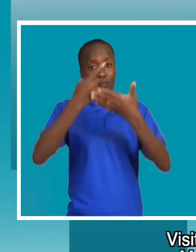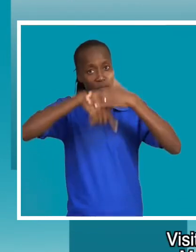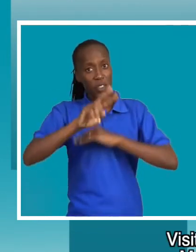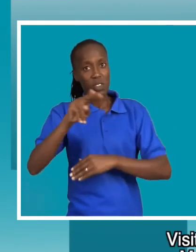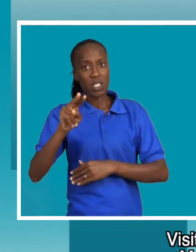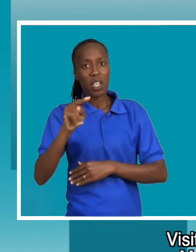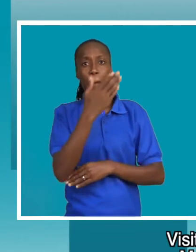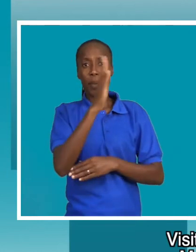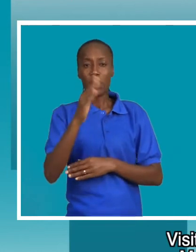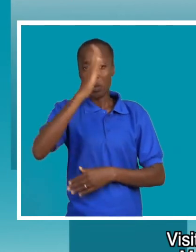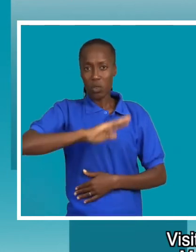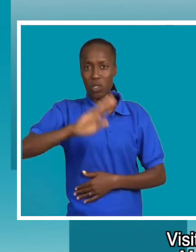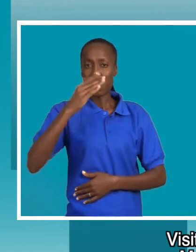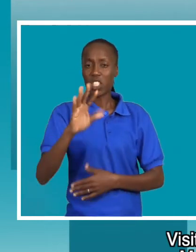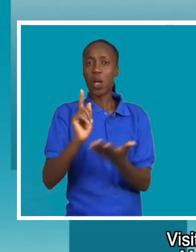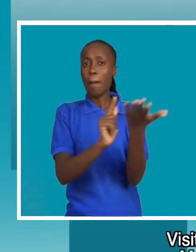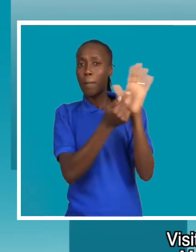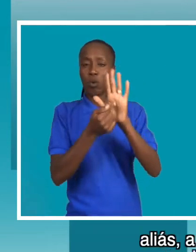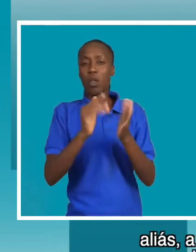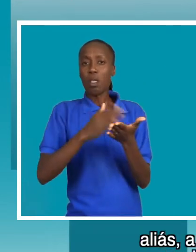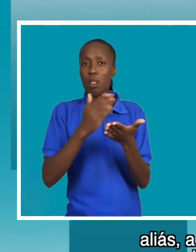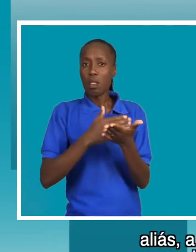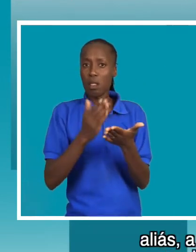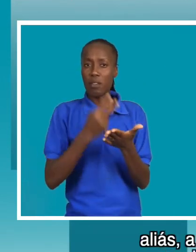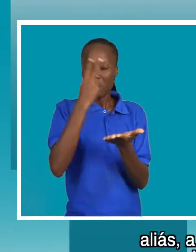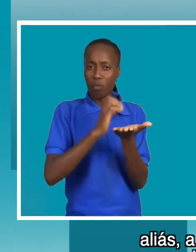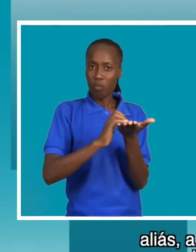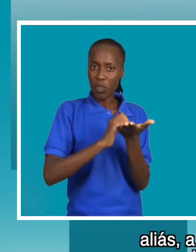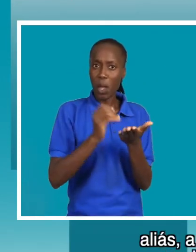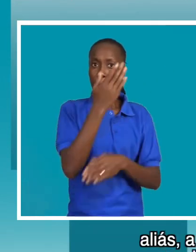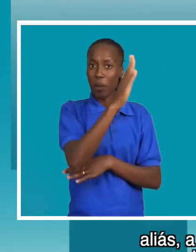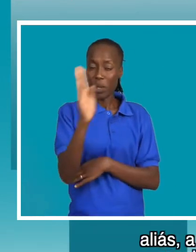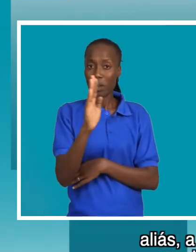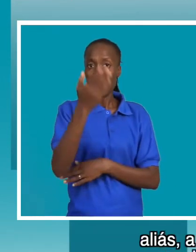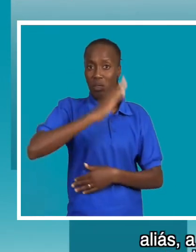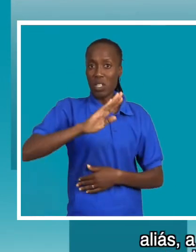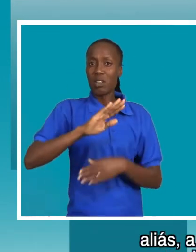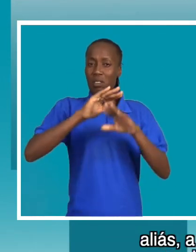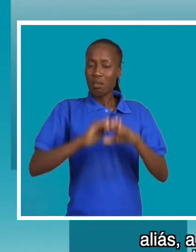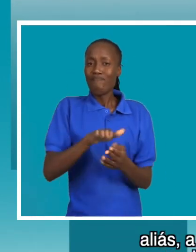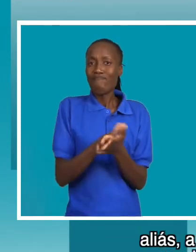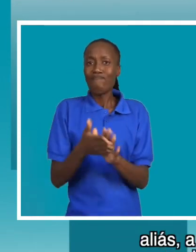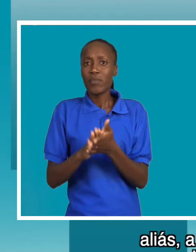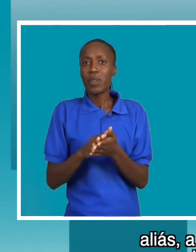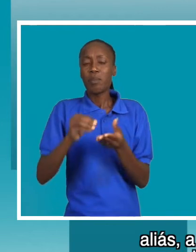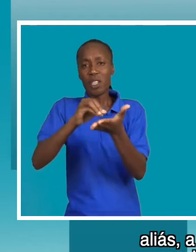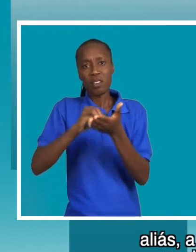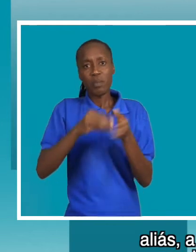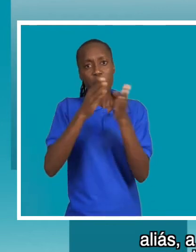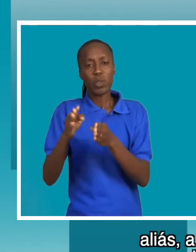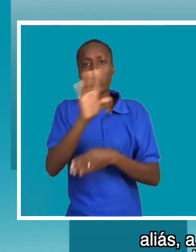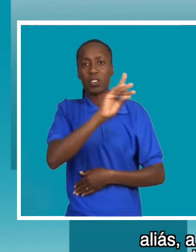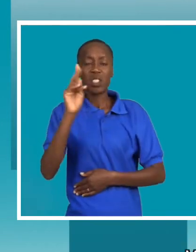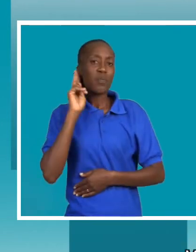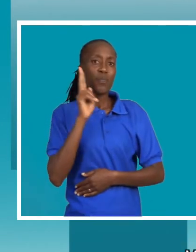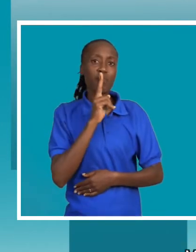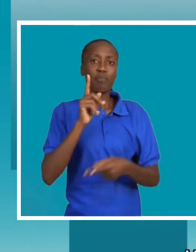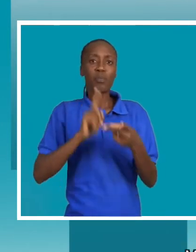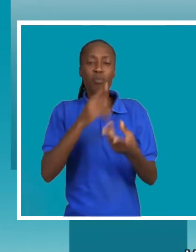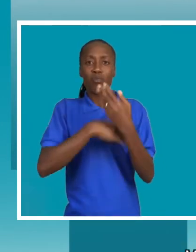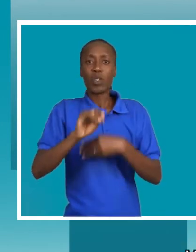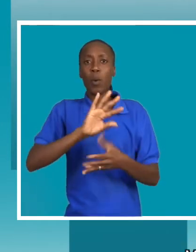mostramos aqui livros de Embraer. Aliás, a Biblioteca Nacional está preparada para receber pessoas com deficiência auditiva, físico-motor. Para